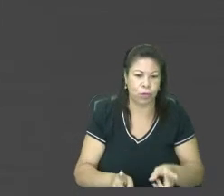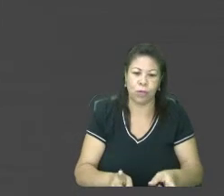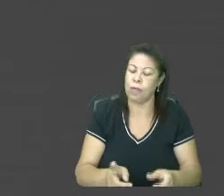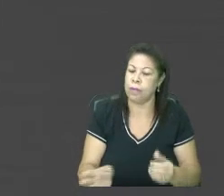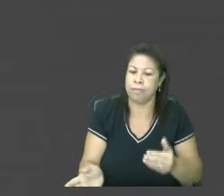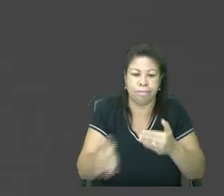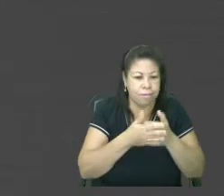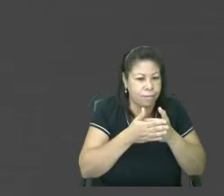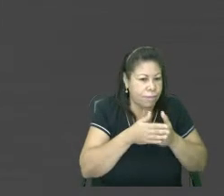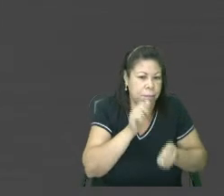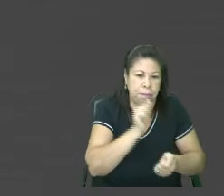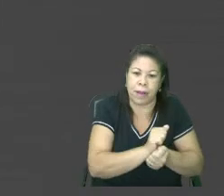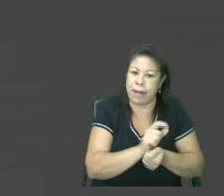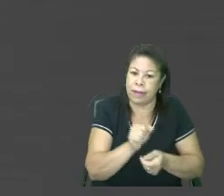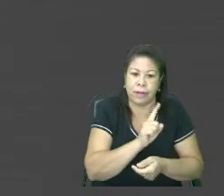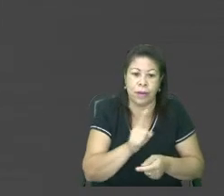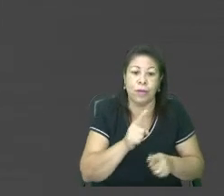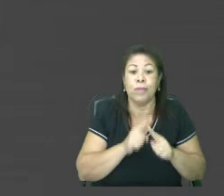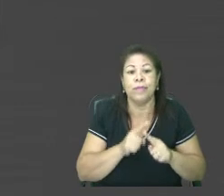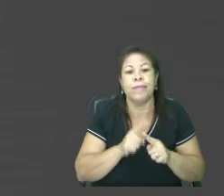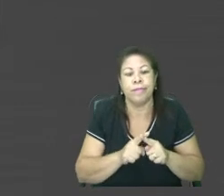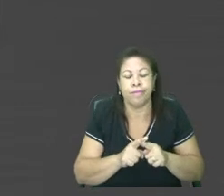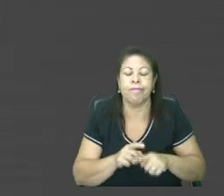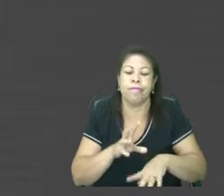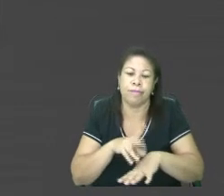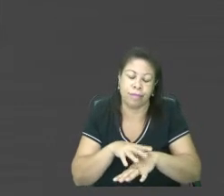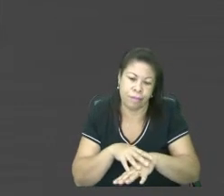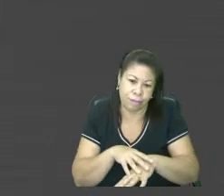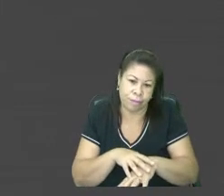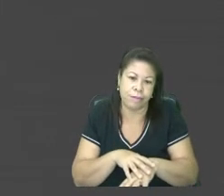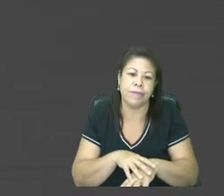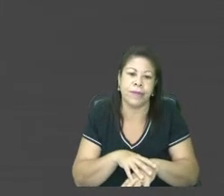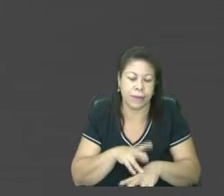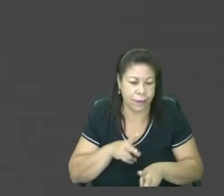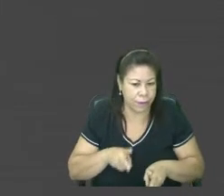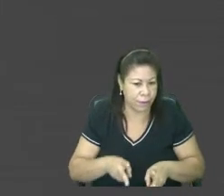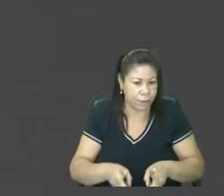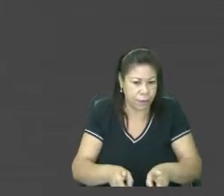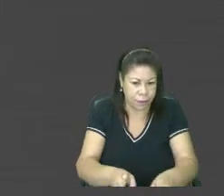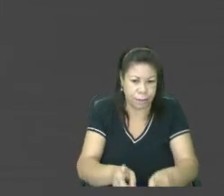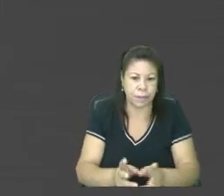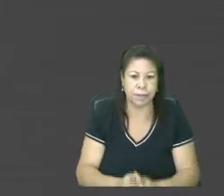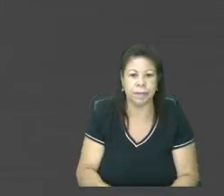por conta do perfil dos pacientes que a gente ali atende.